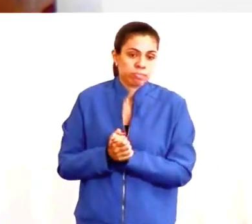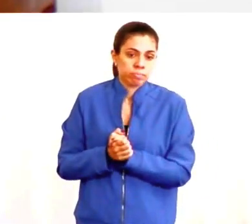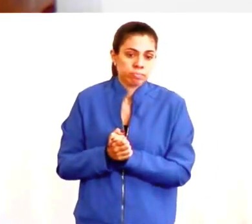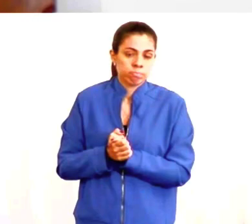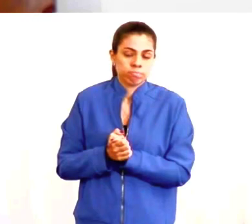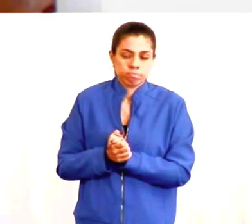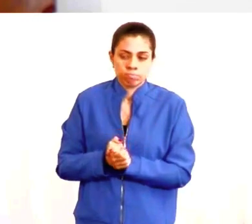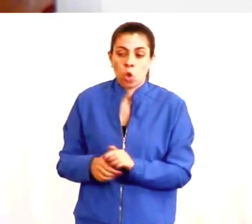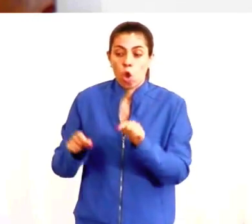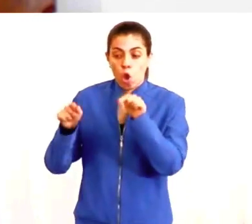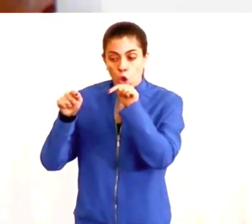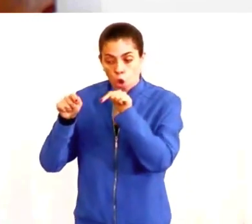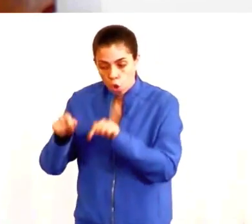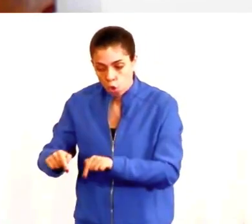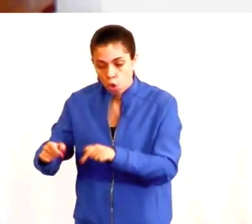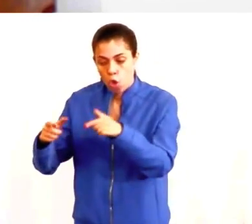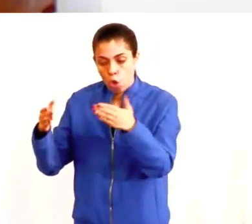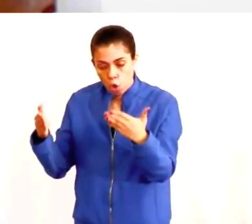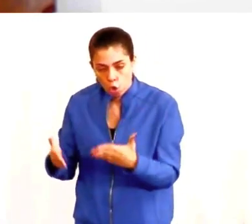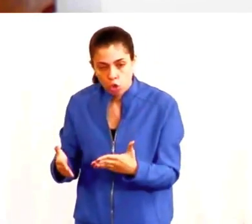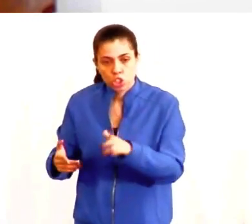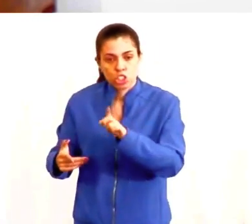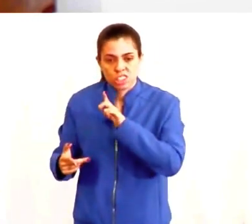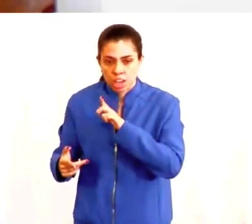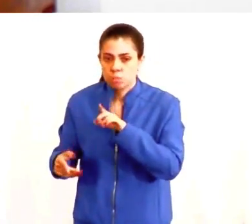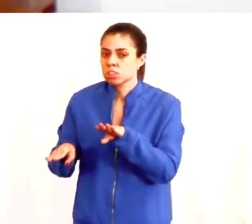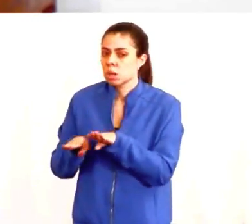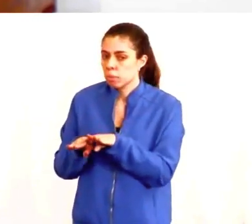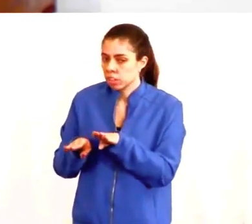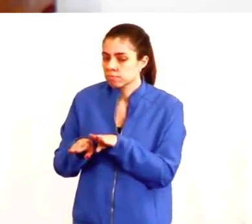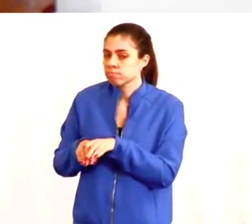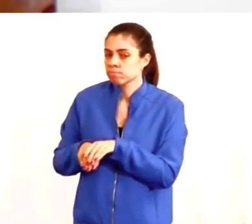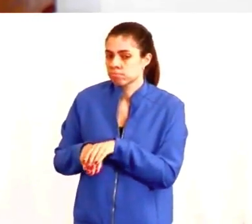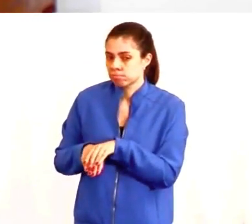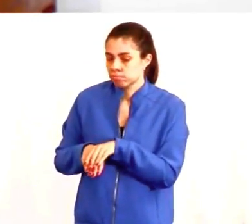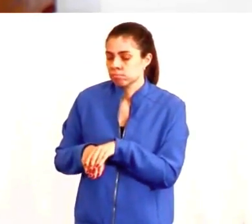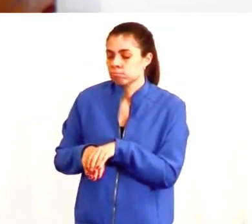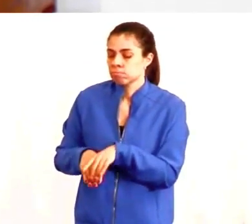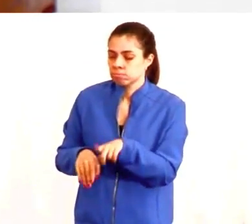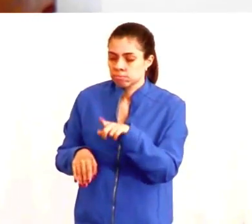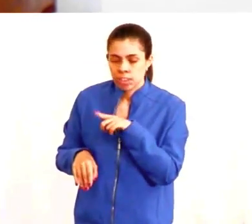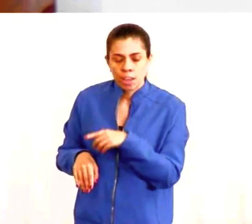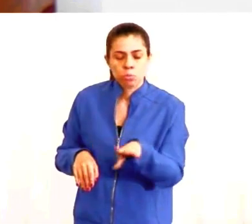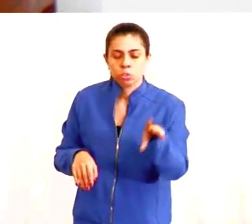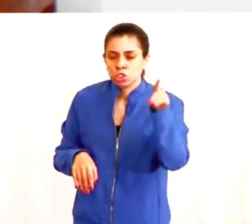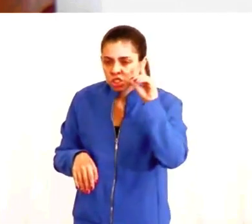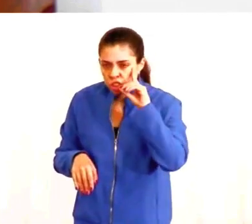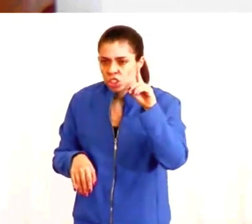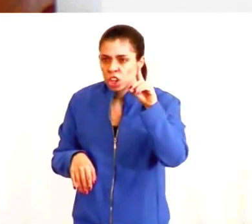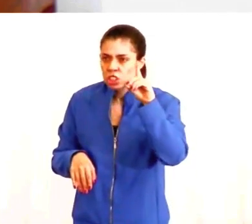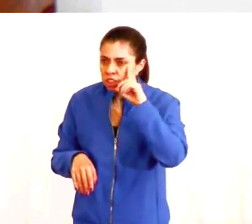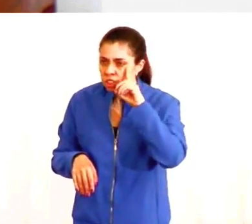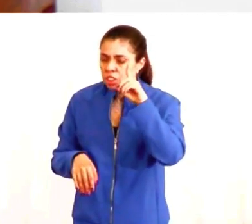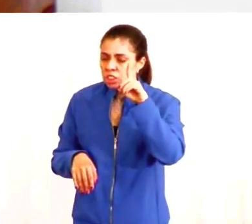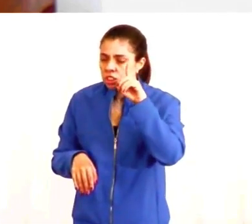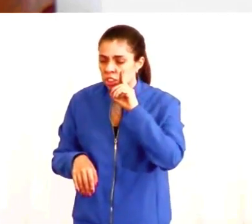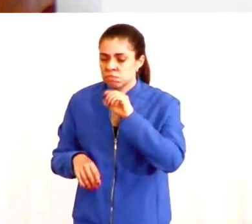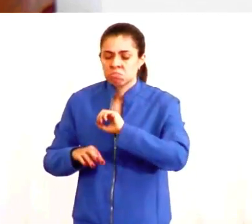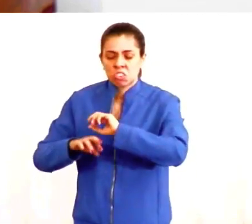por alguém que é anticristão. Um anticristo na terra, novos anticristos na terra, claro que